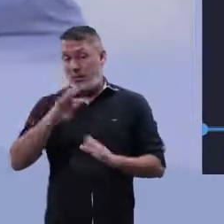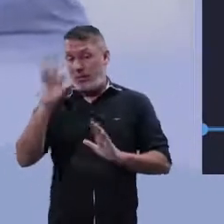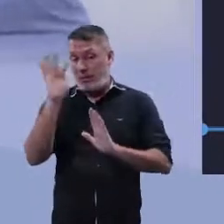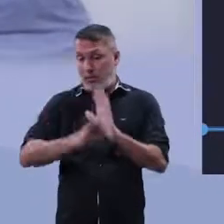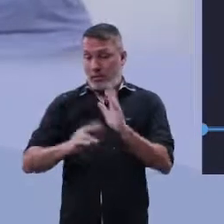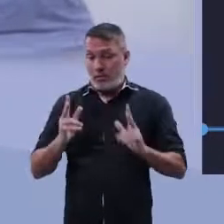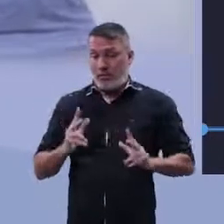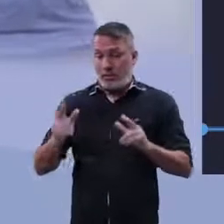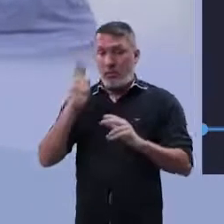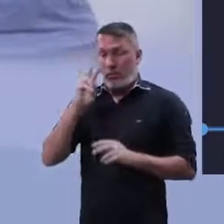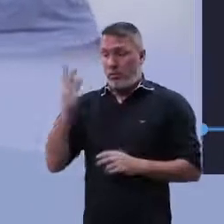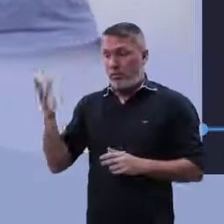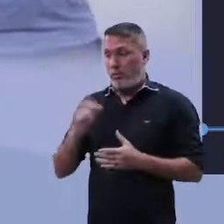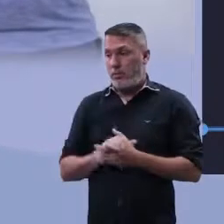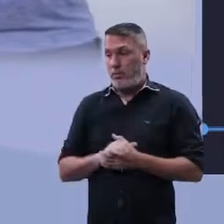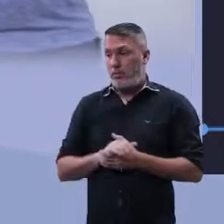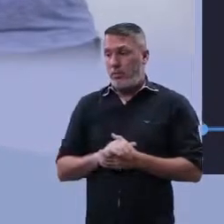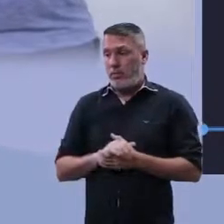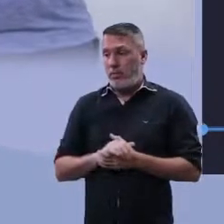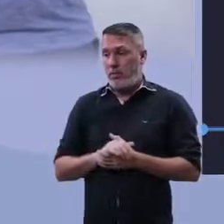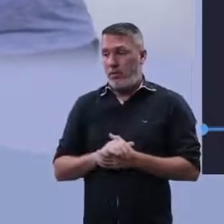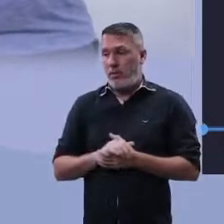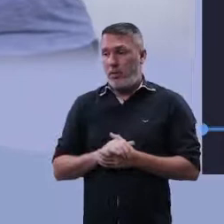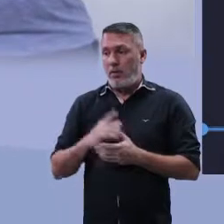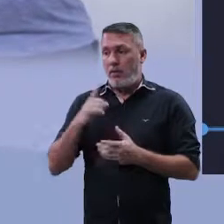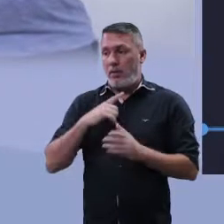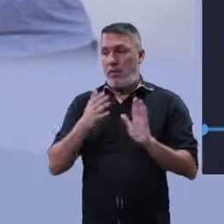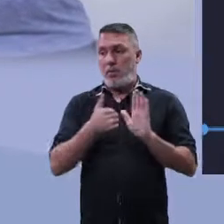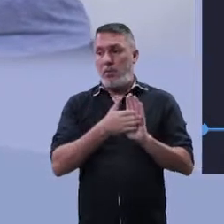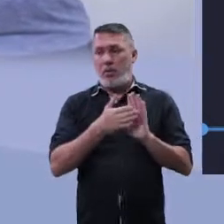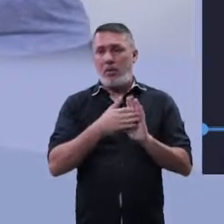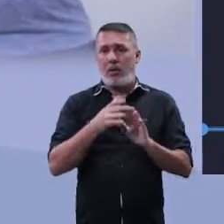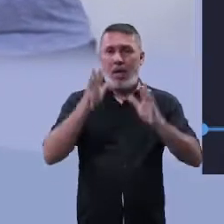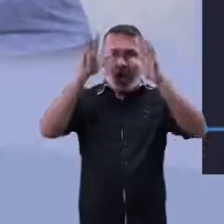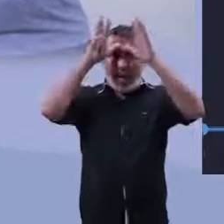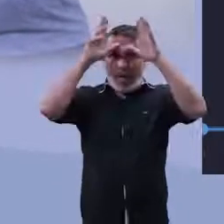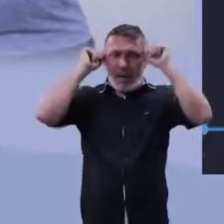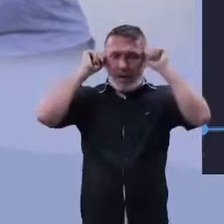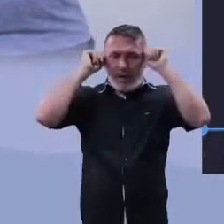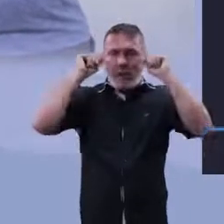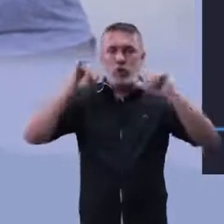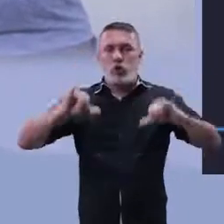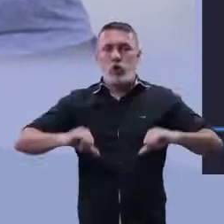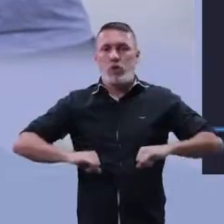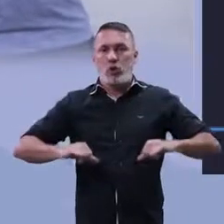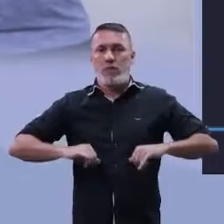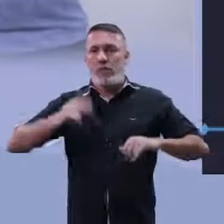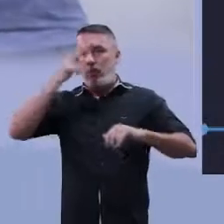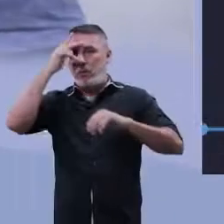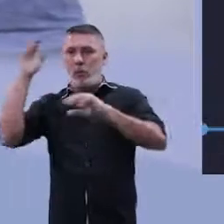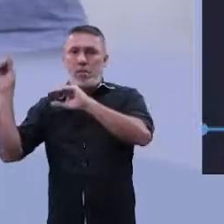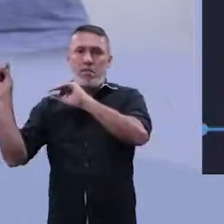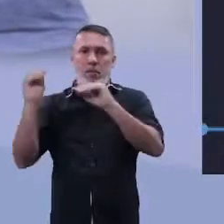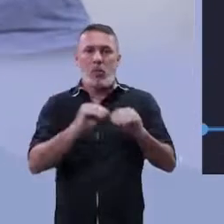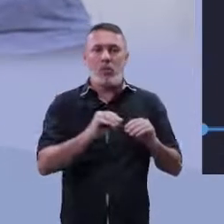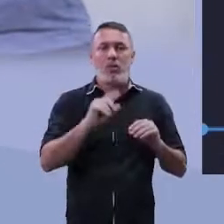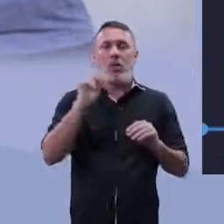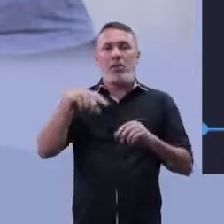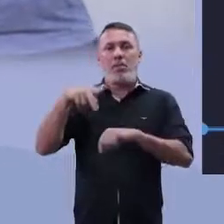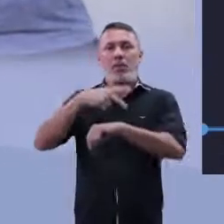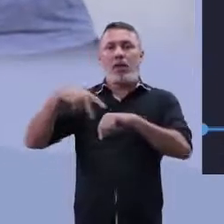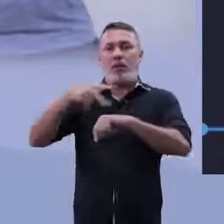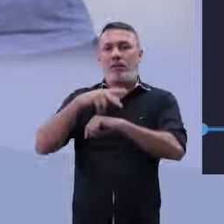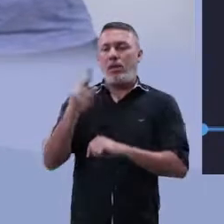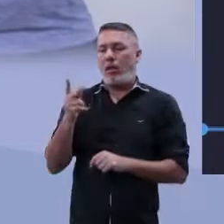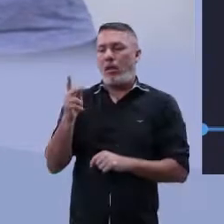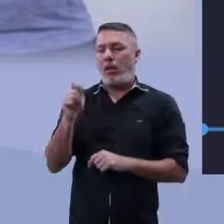terceiro texto, ele apresenta ali, ó, Acre sofre com invasão de imigrantes no Haiti. Opa, do Haiti. Então ele já está mostrando, todos